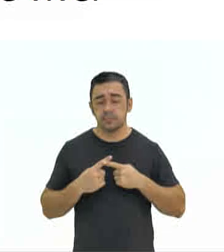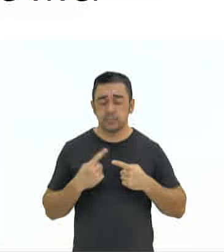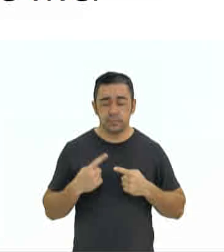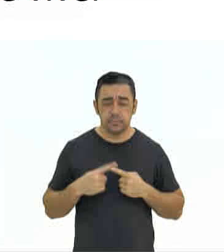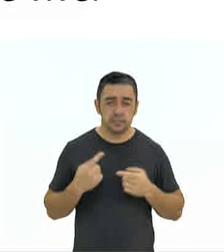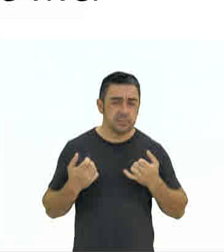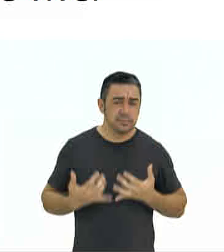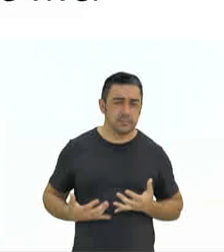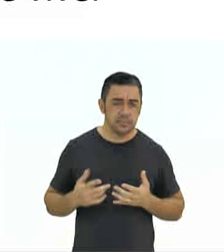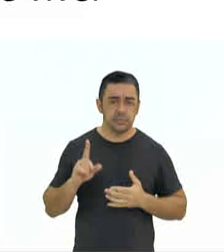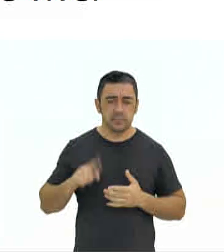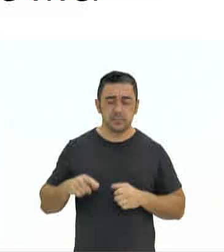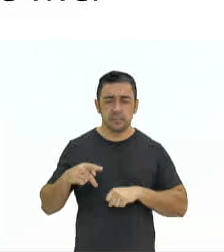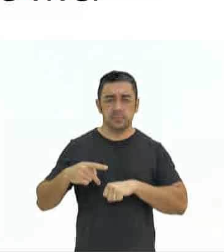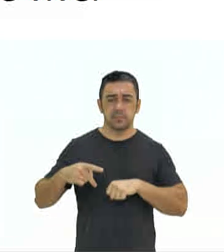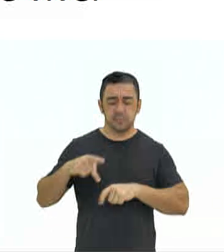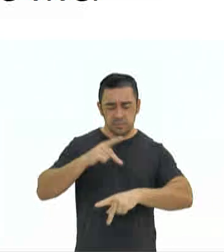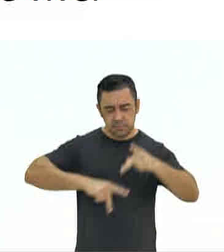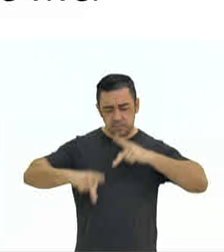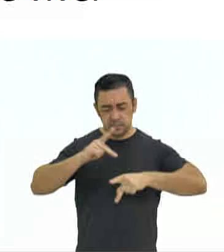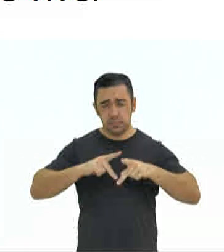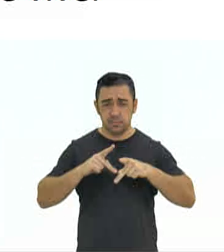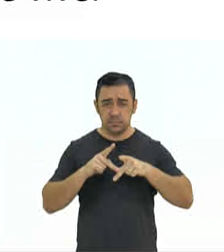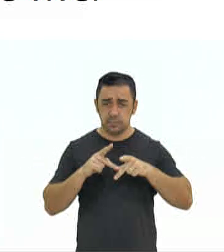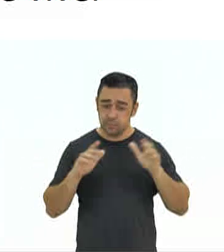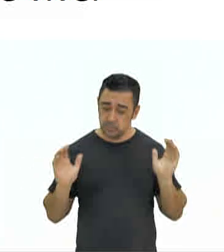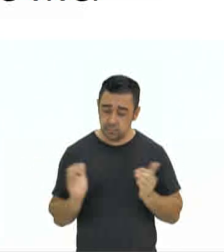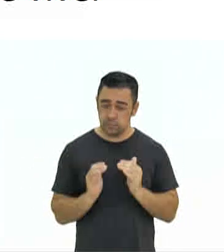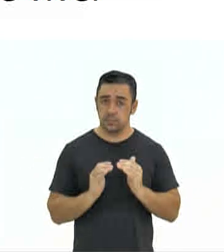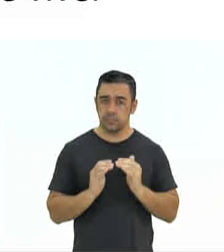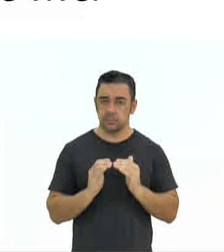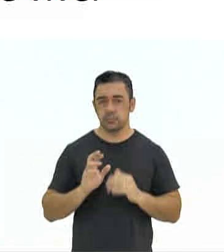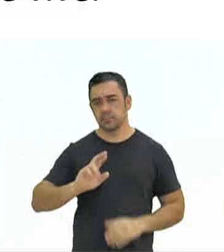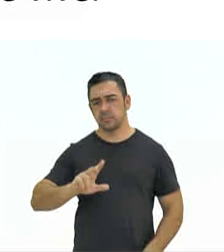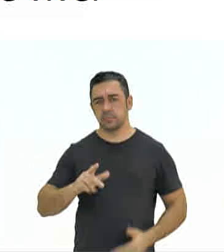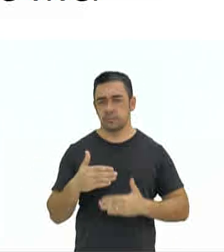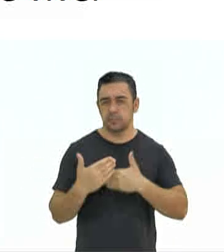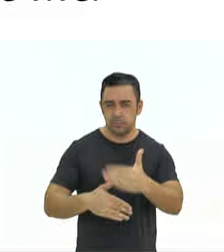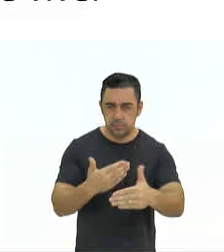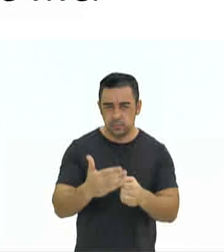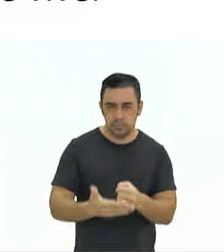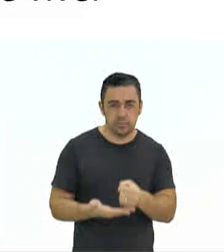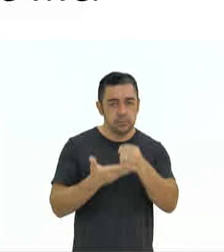sobre esta população sendo contida. E, na verdade, o desenvolvimento